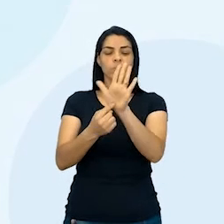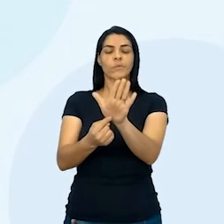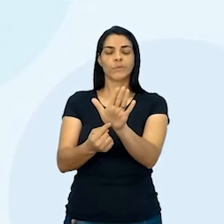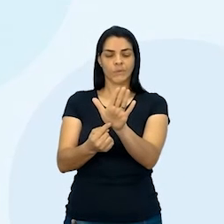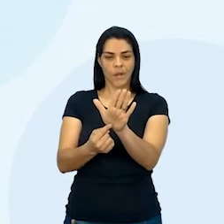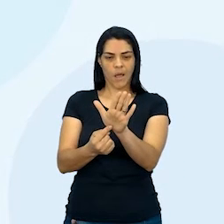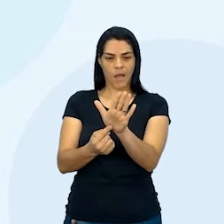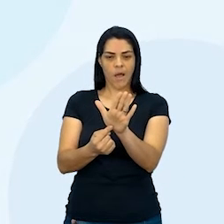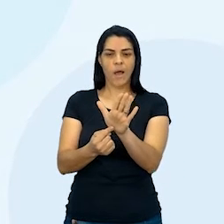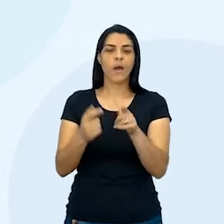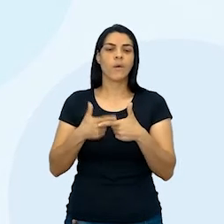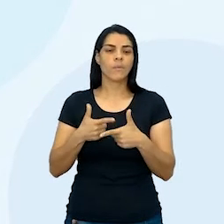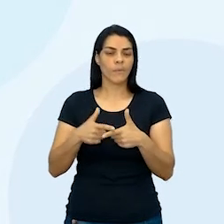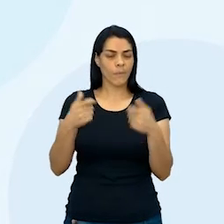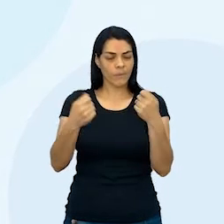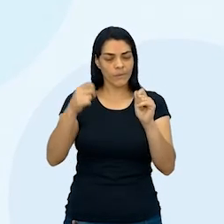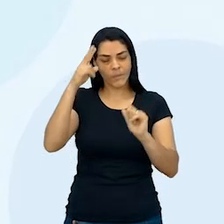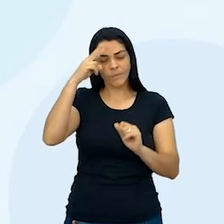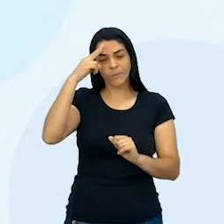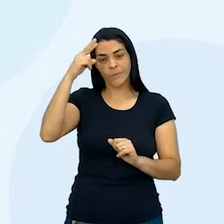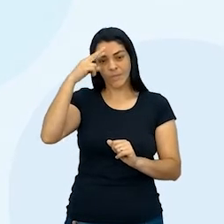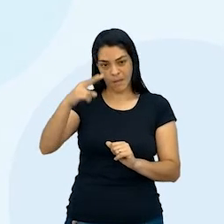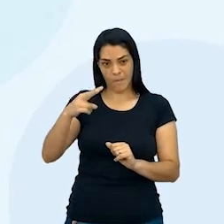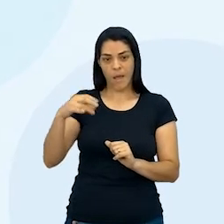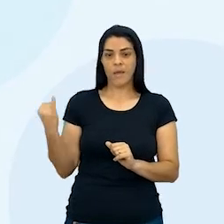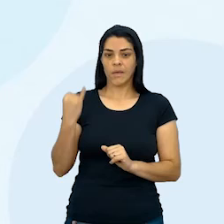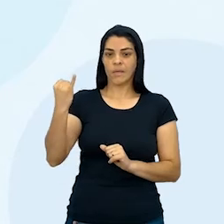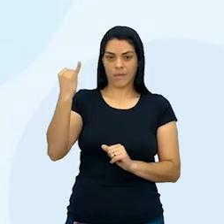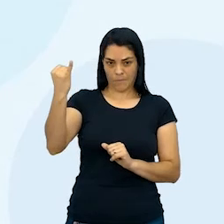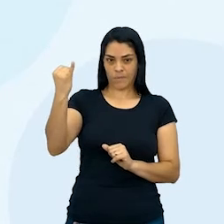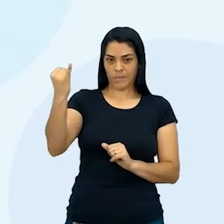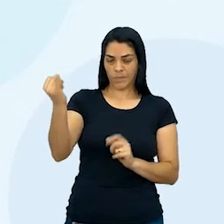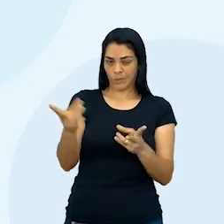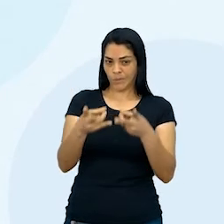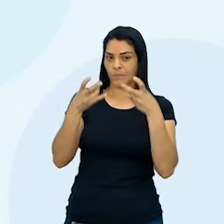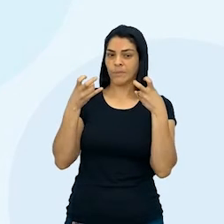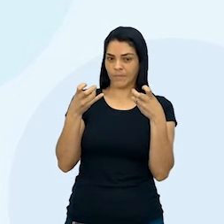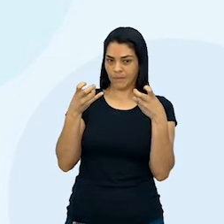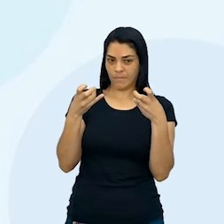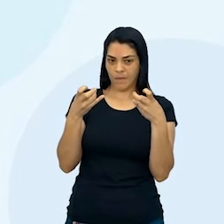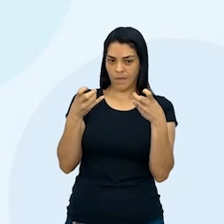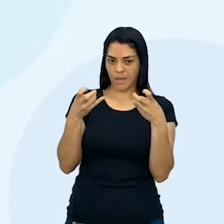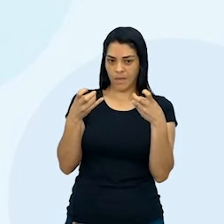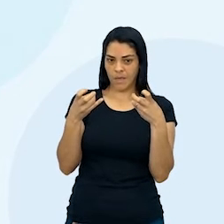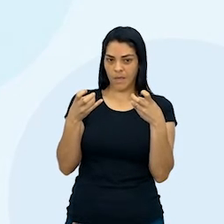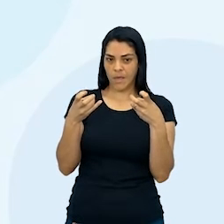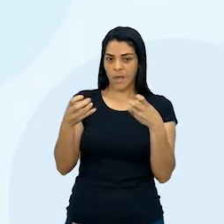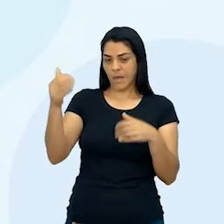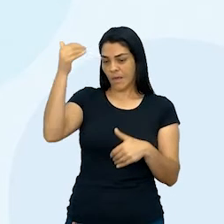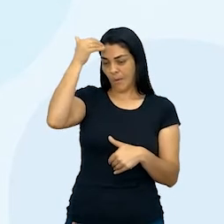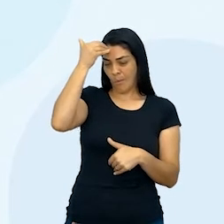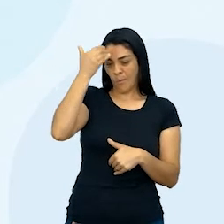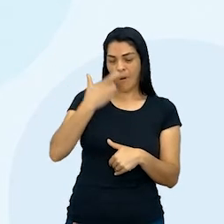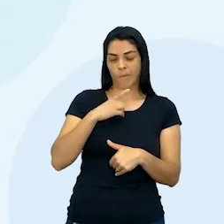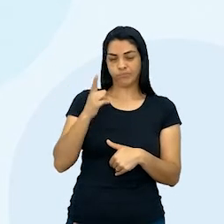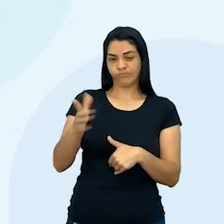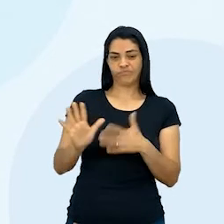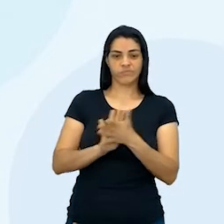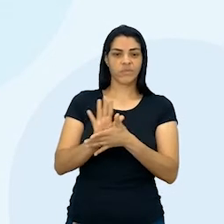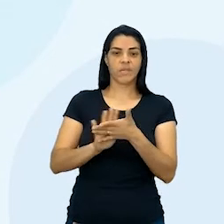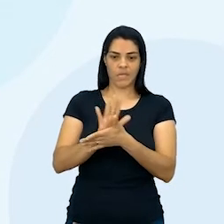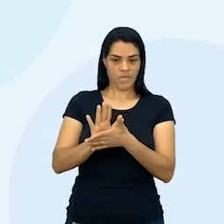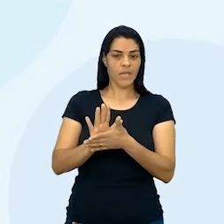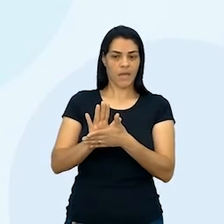a gente tem que lembrar que é essencial identificá-lo sem atribuição de culpa. Esse é um primeiro passo